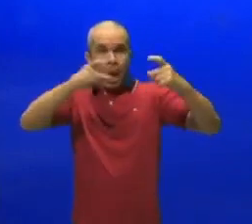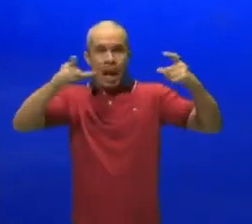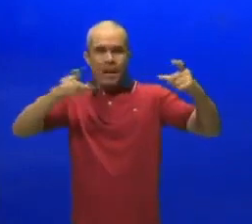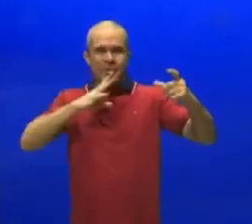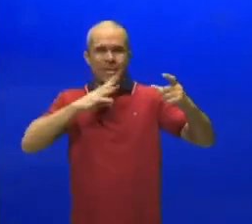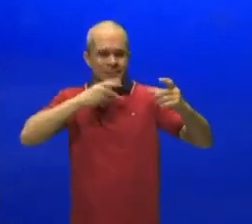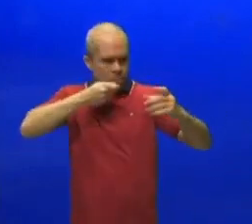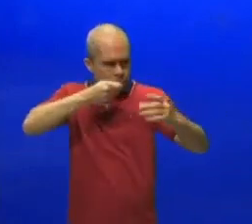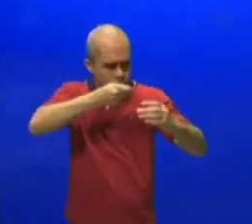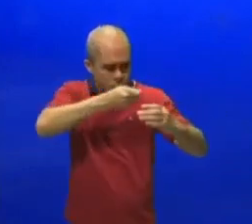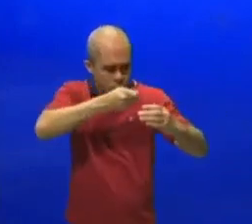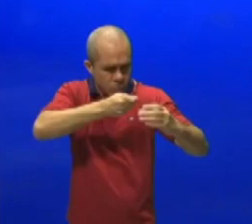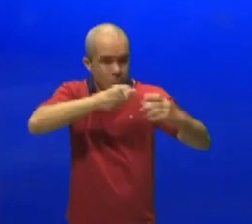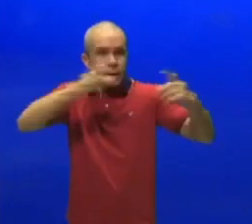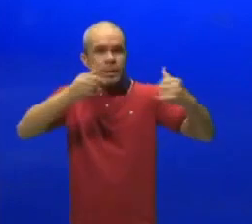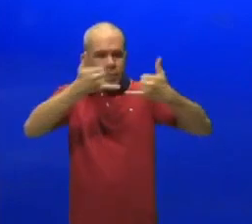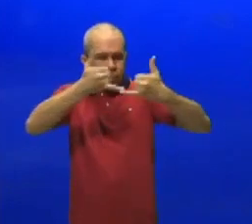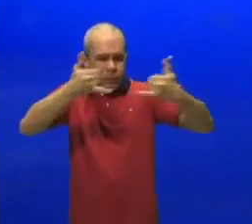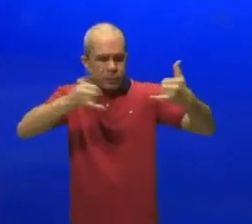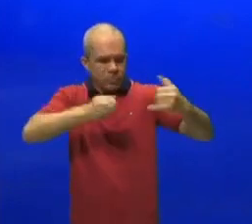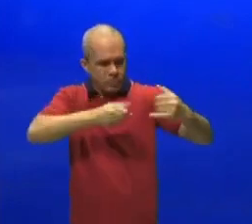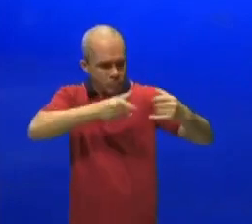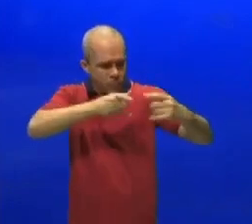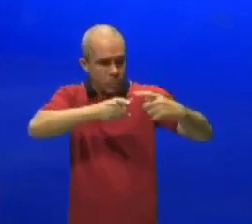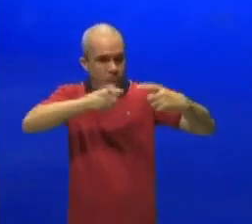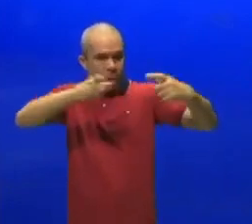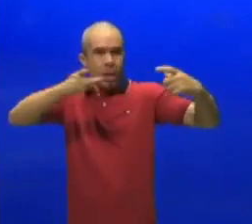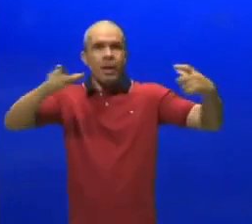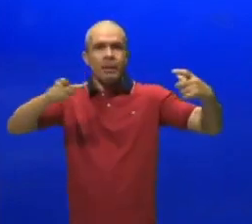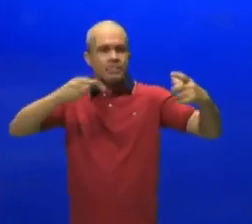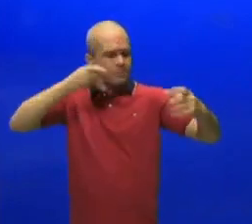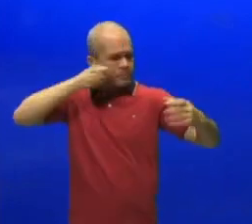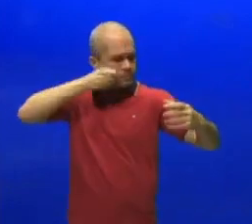eu colocasse nesse fio, o que acontece?